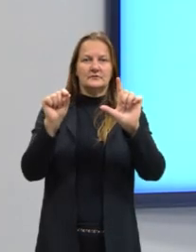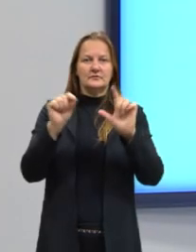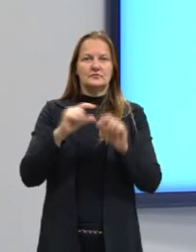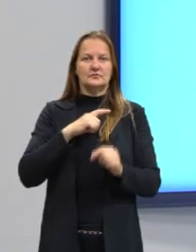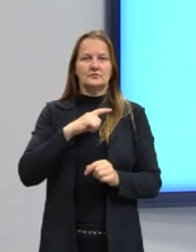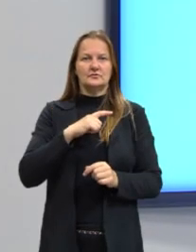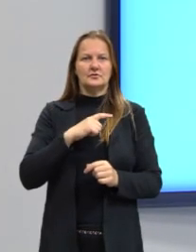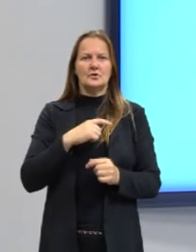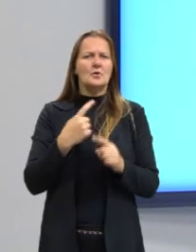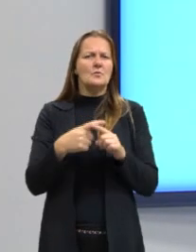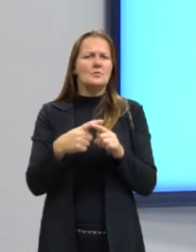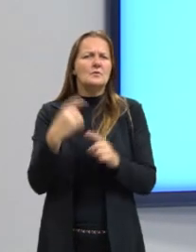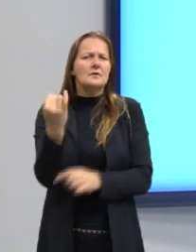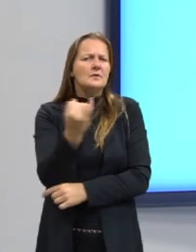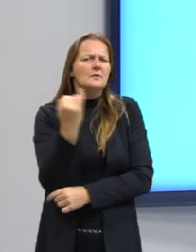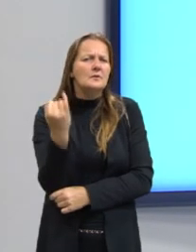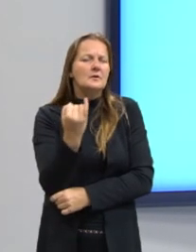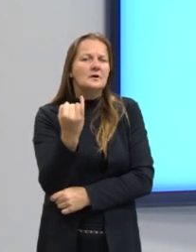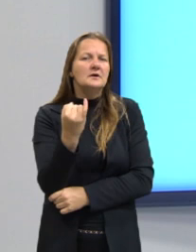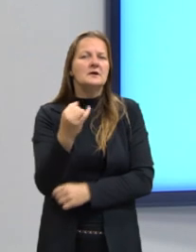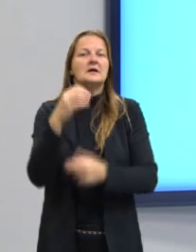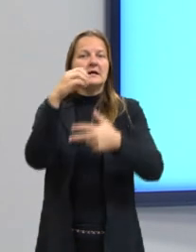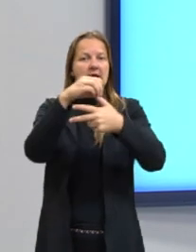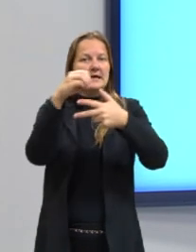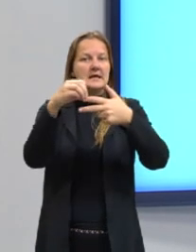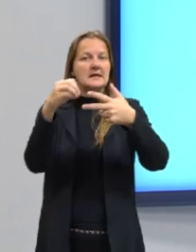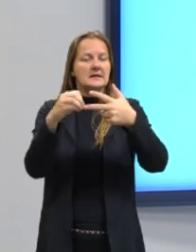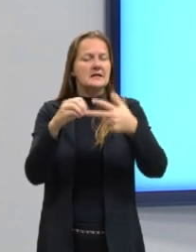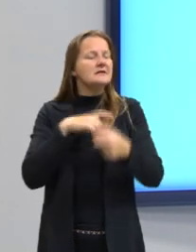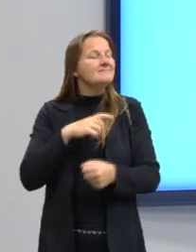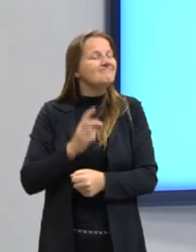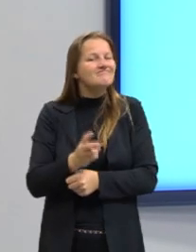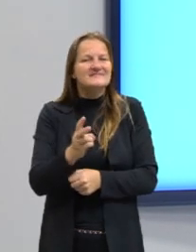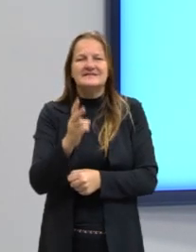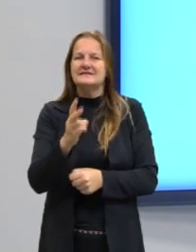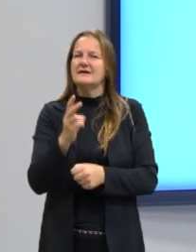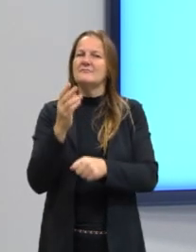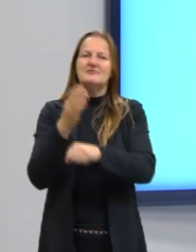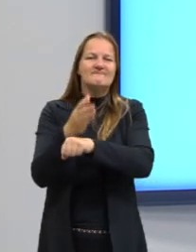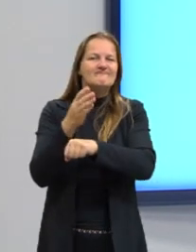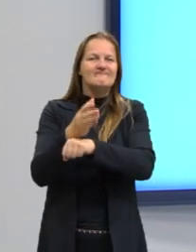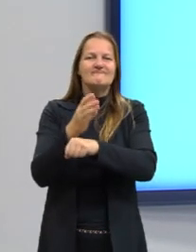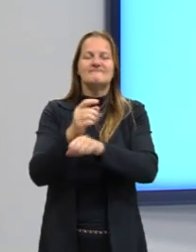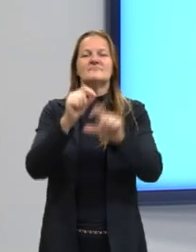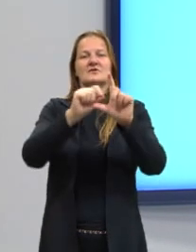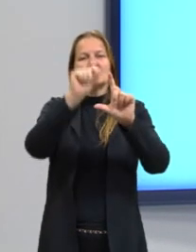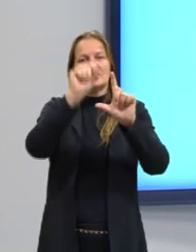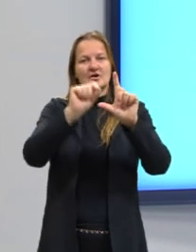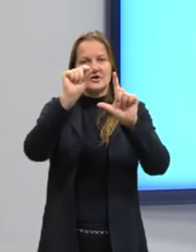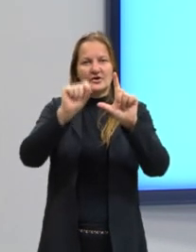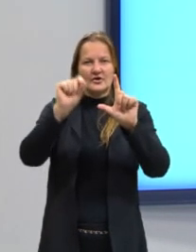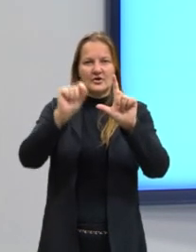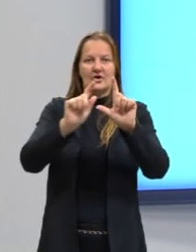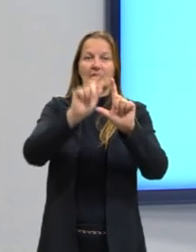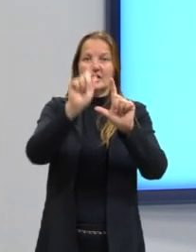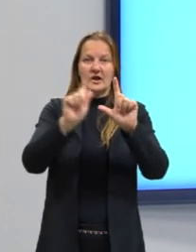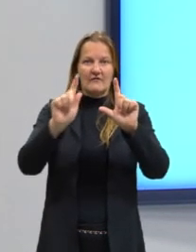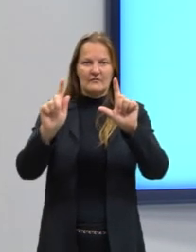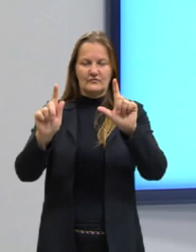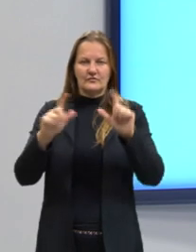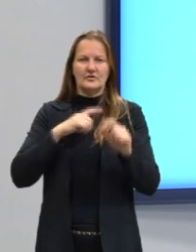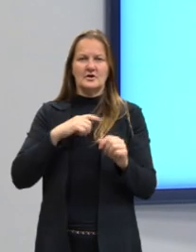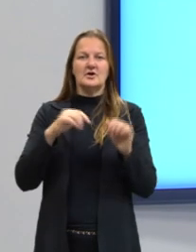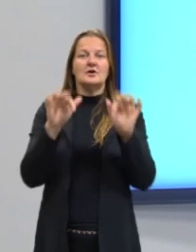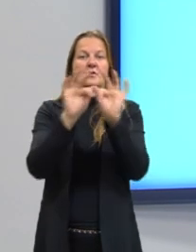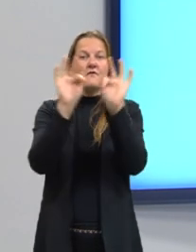gráficos é muito importante porque Nas questões do Enem a muitos gráficos mais adiante e como estudar funções